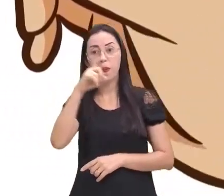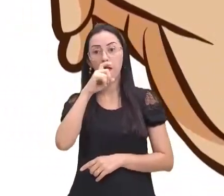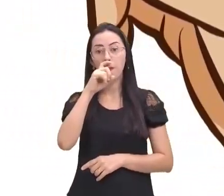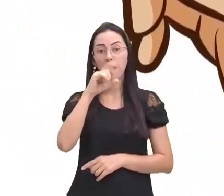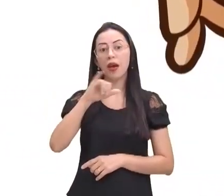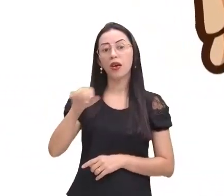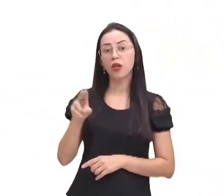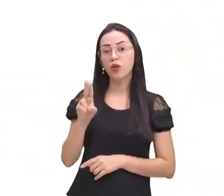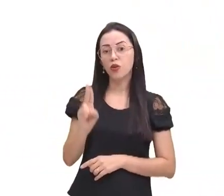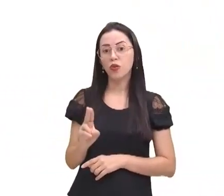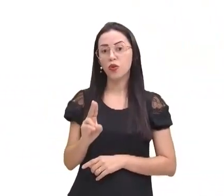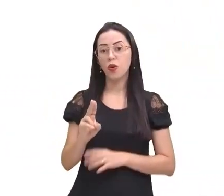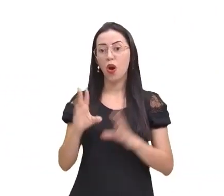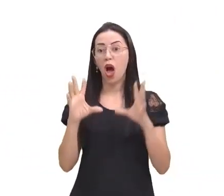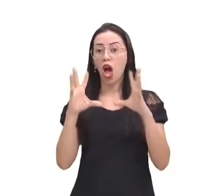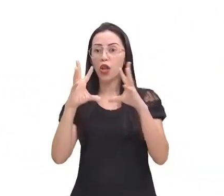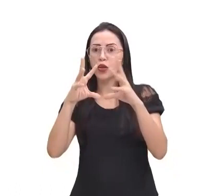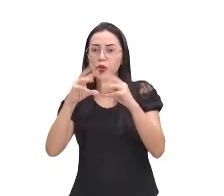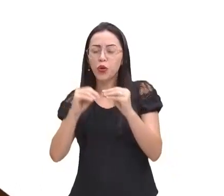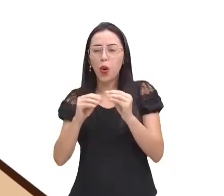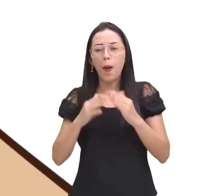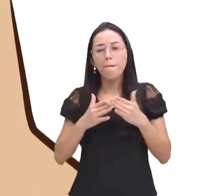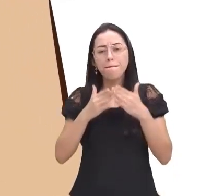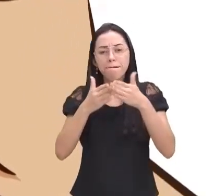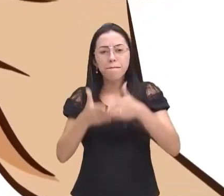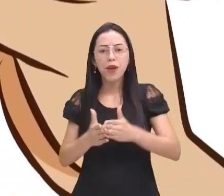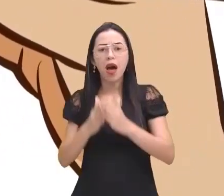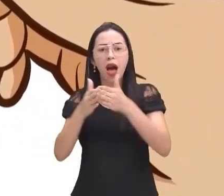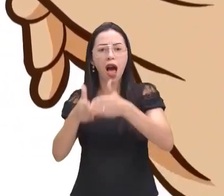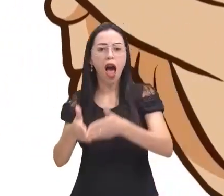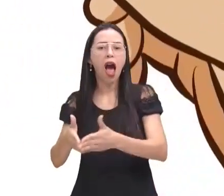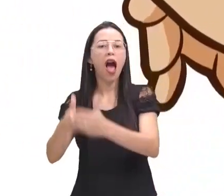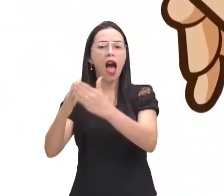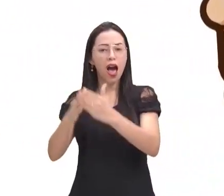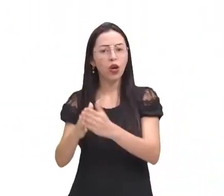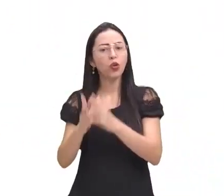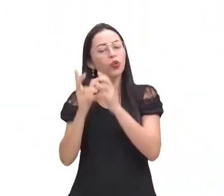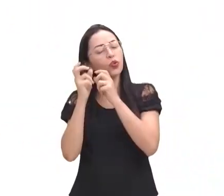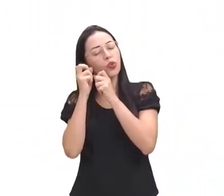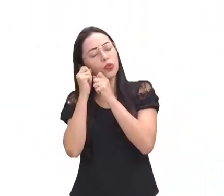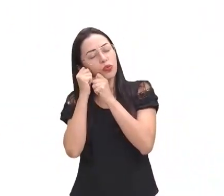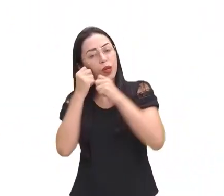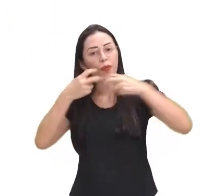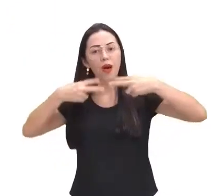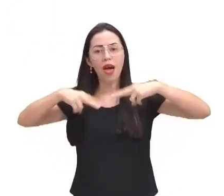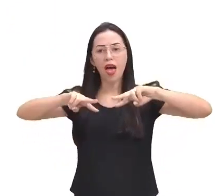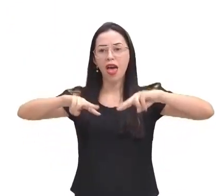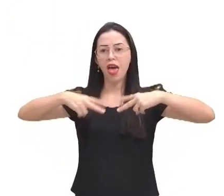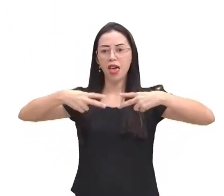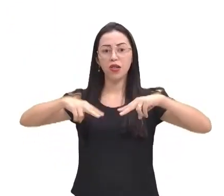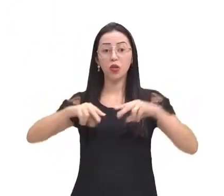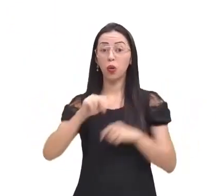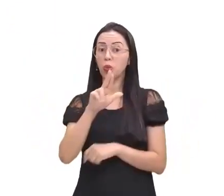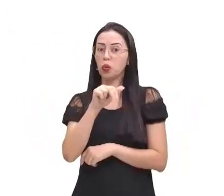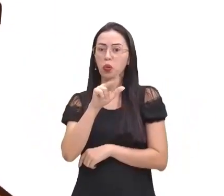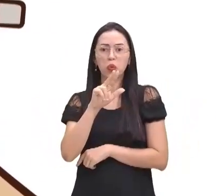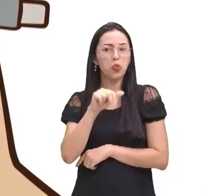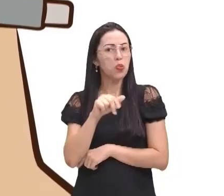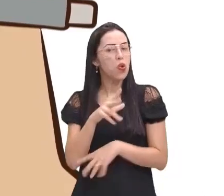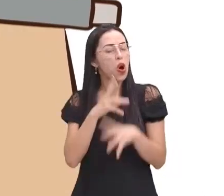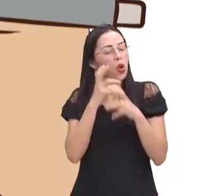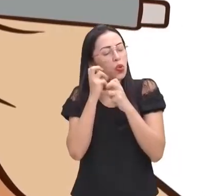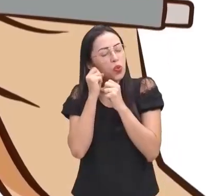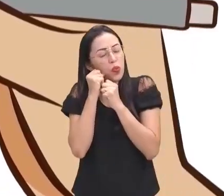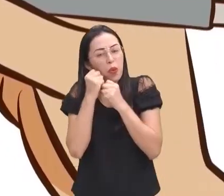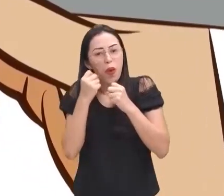foi a noite que passamos no barco. Dormimos todos em redes penduradas na varanda. Eu nunca havia dormido em um barco. Se ele se